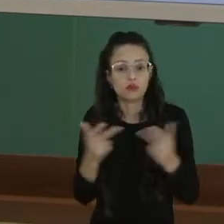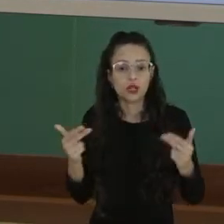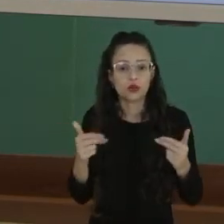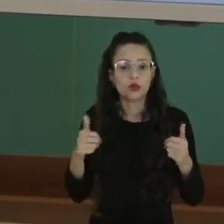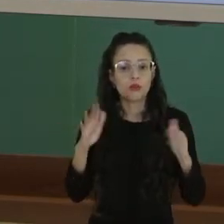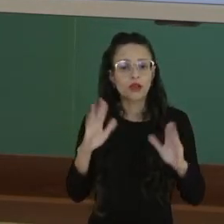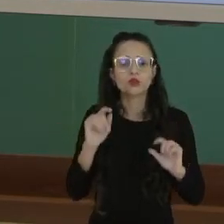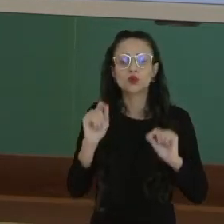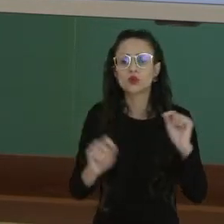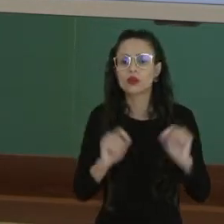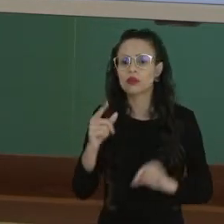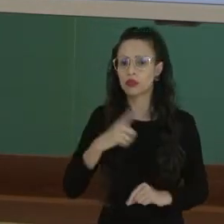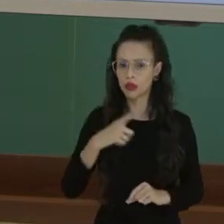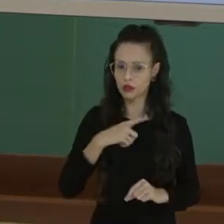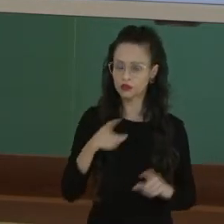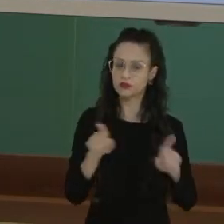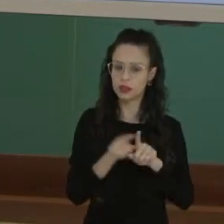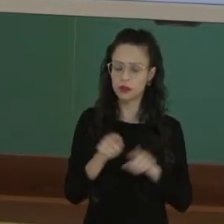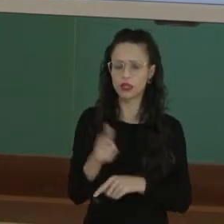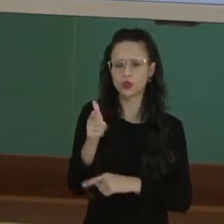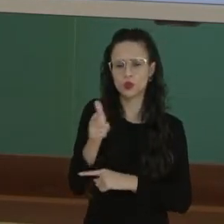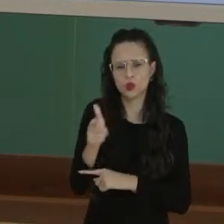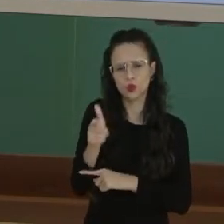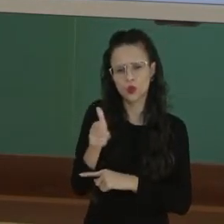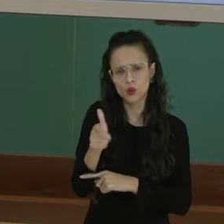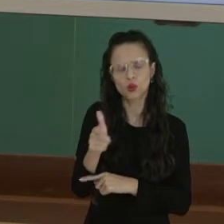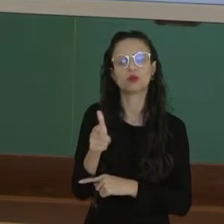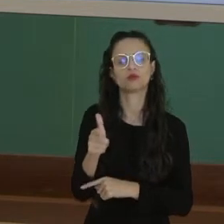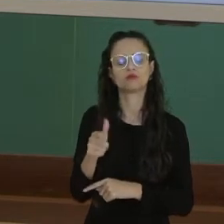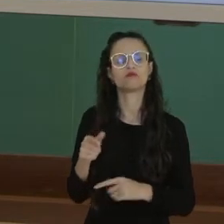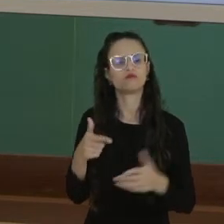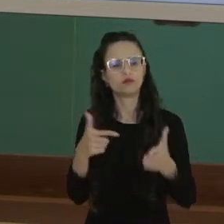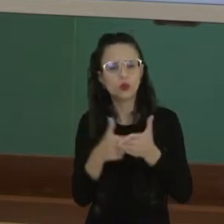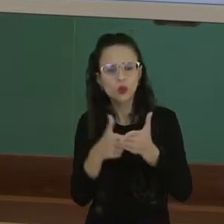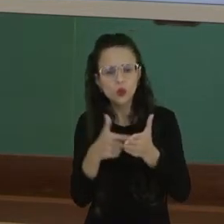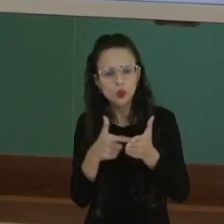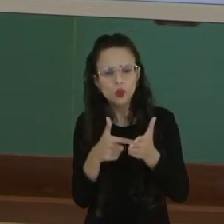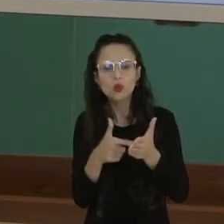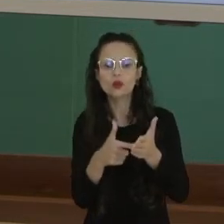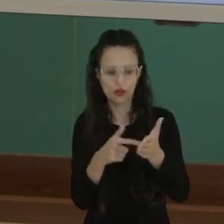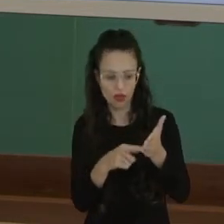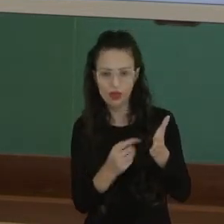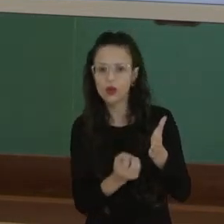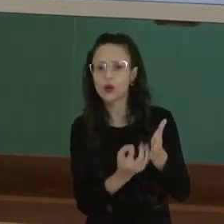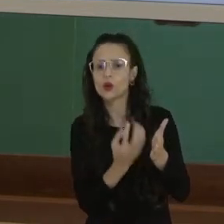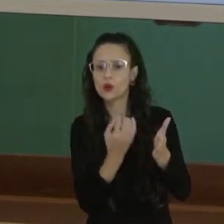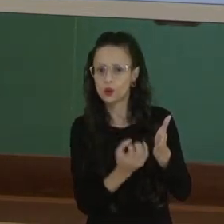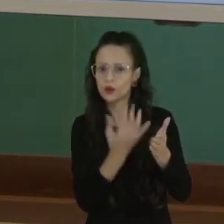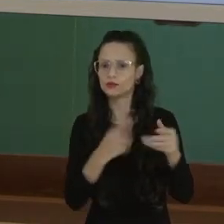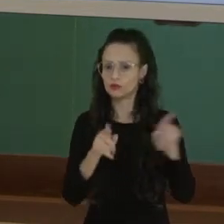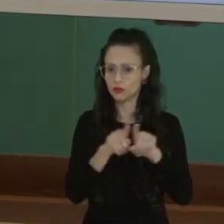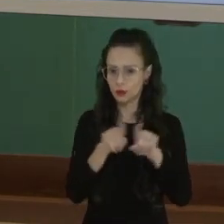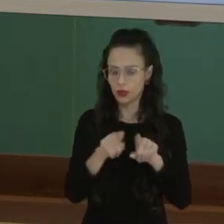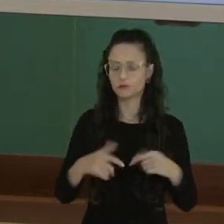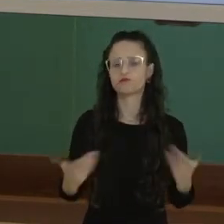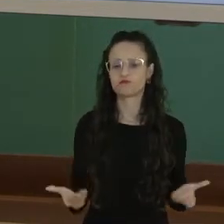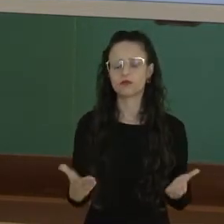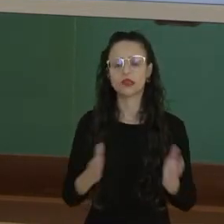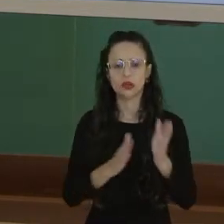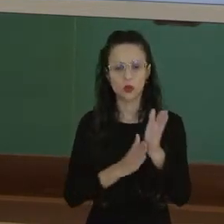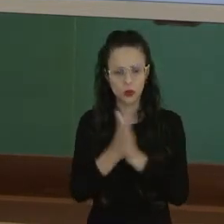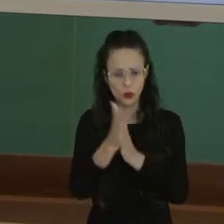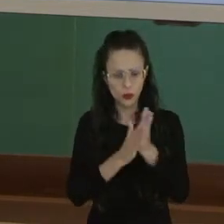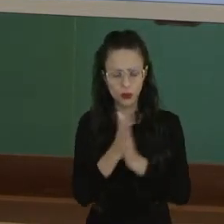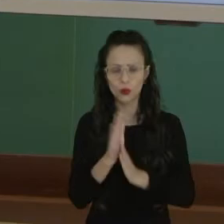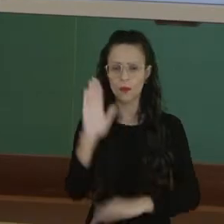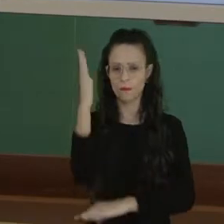vamos supor assim, seria você pegar uma furadeira, por exemplo, tentar furar um material, tu percebe que às vezes gera calor. Então, ao esfregar 2